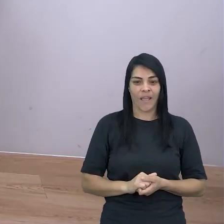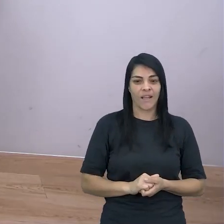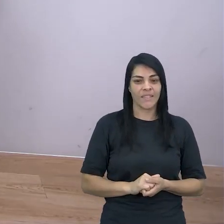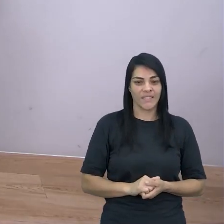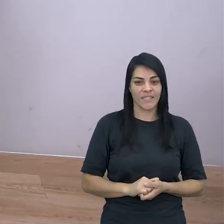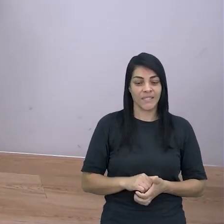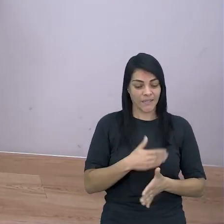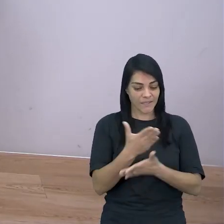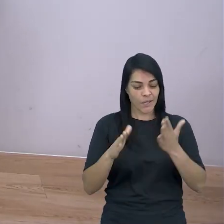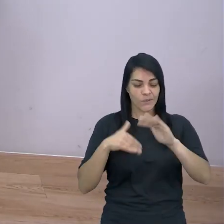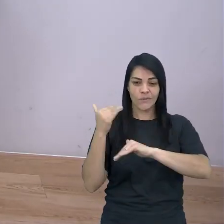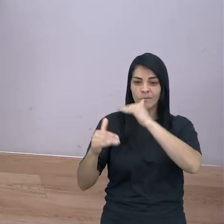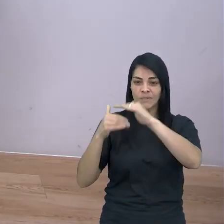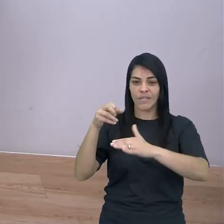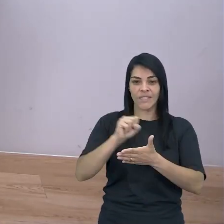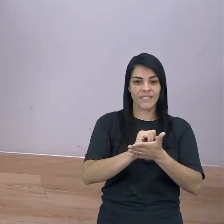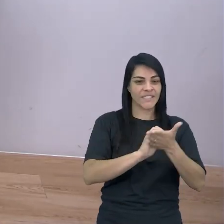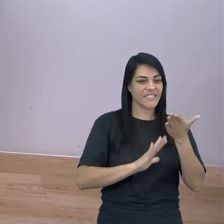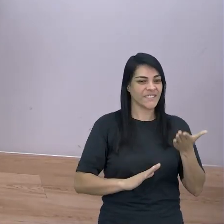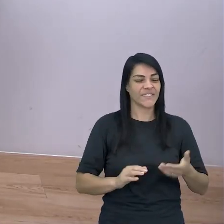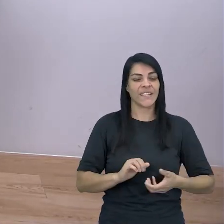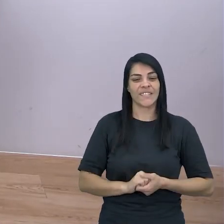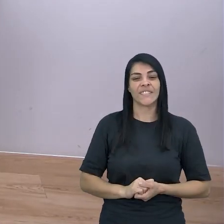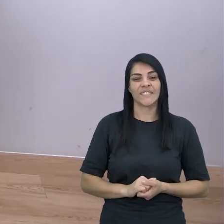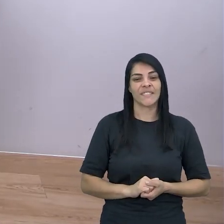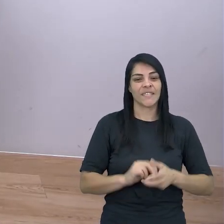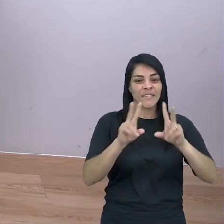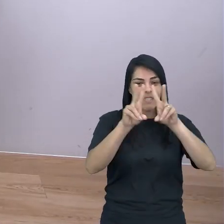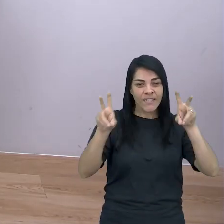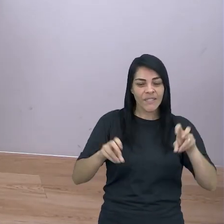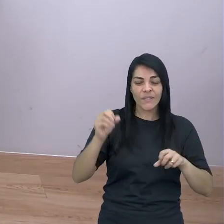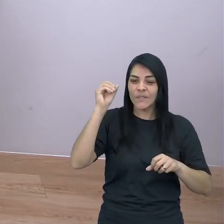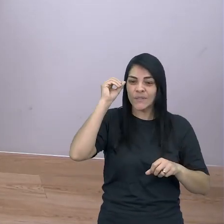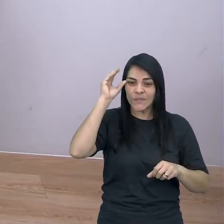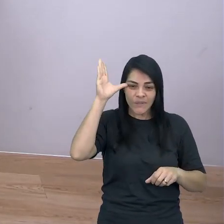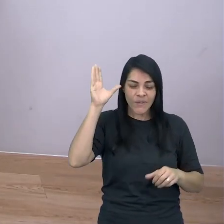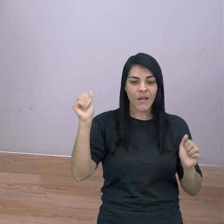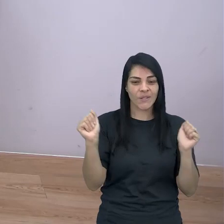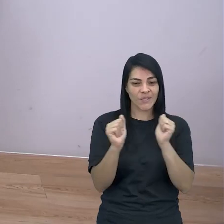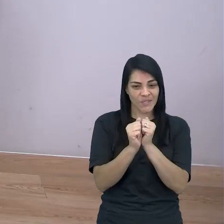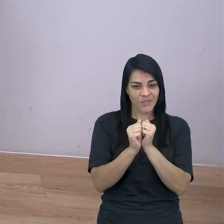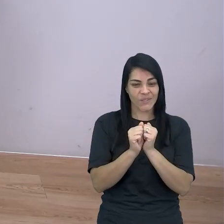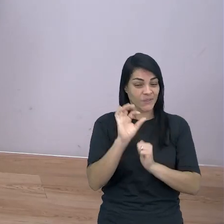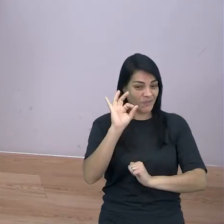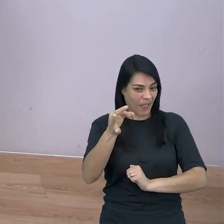vai desenvolver algumas atividades aqui da questão cultural com eles.